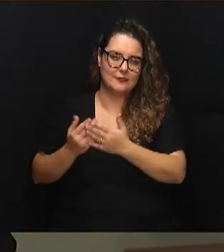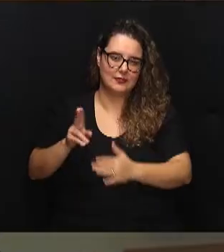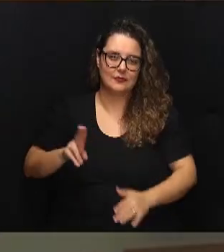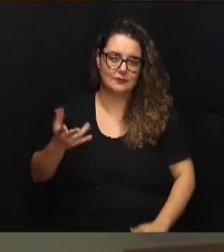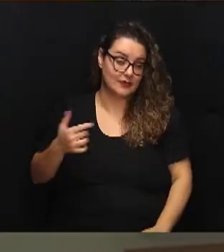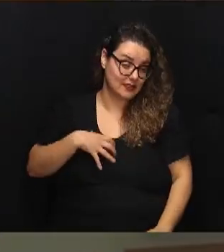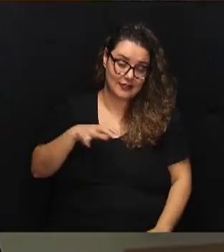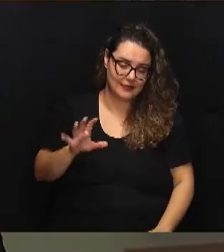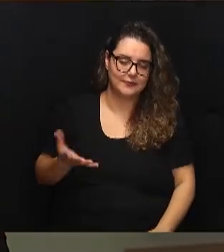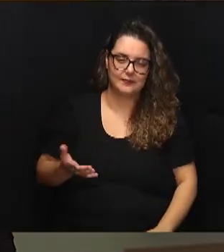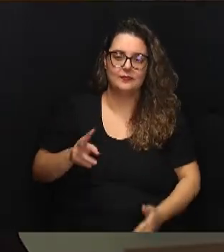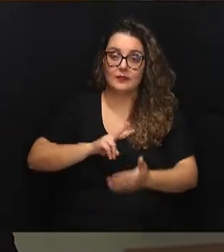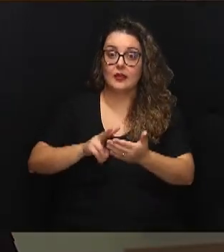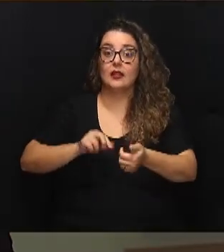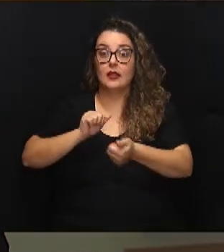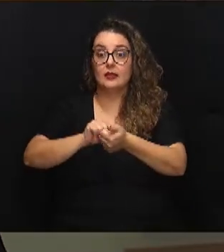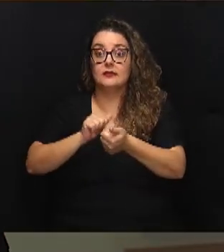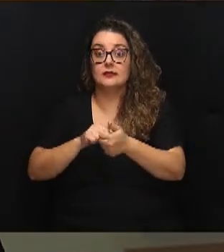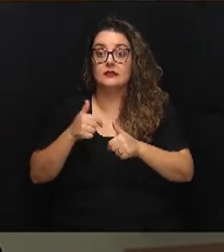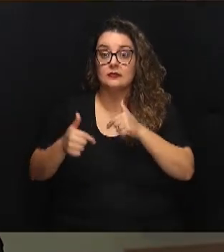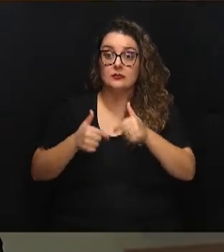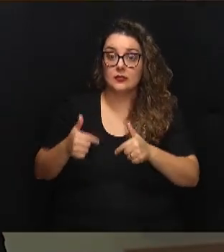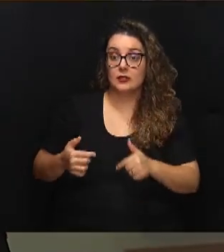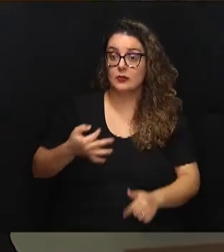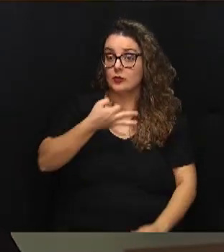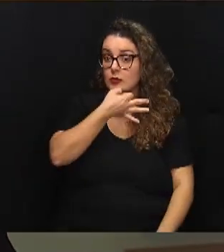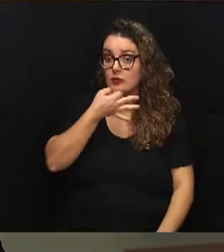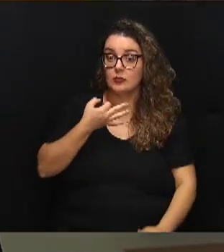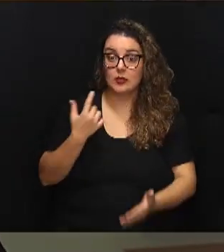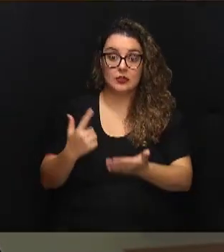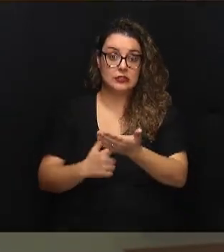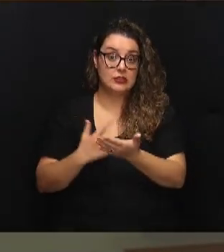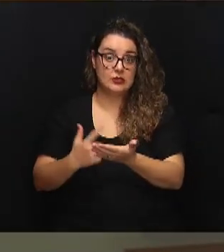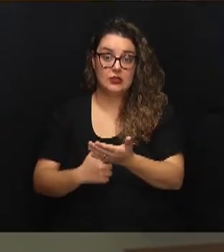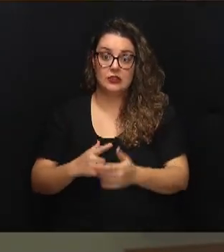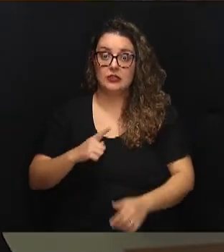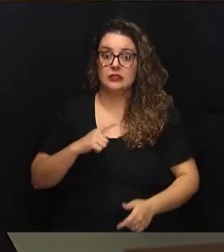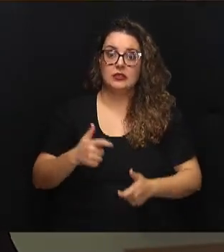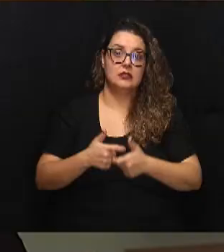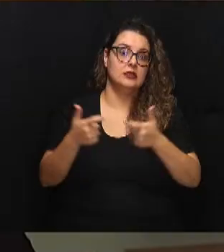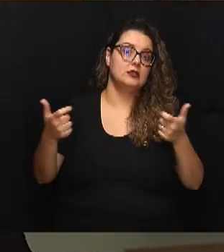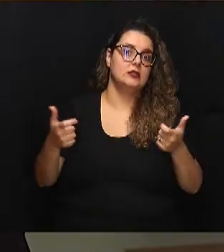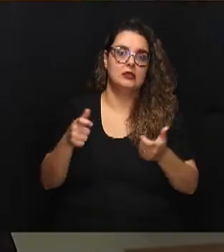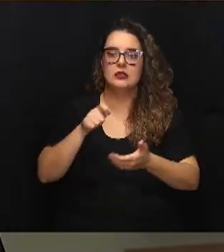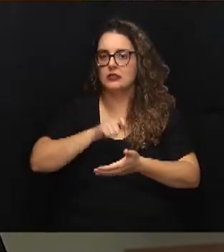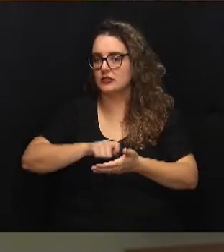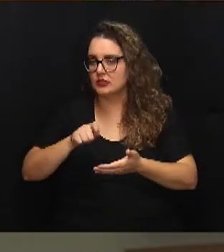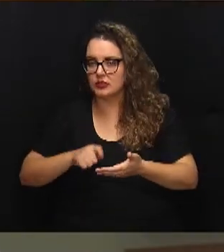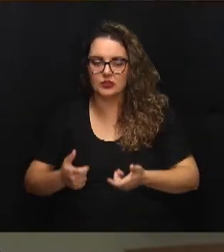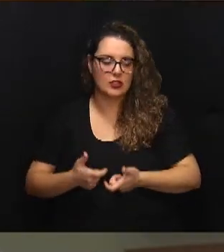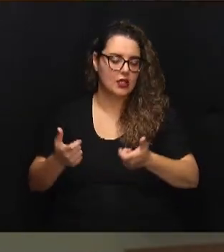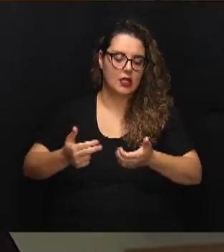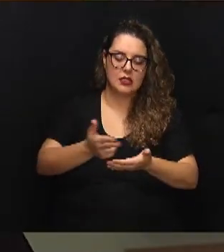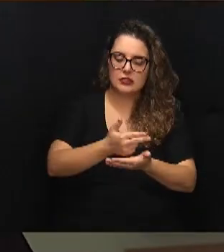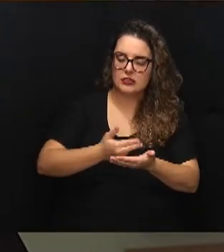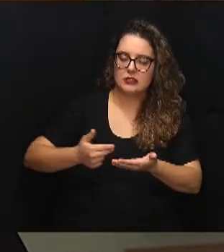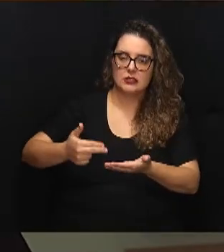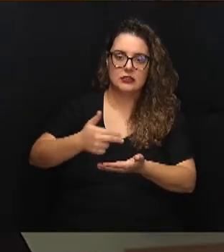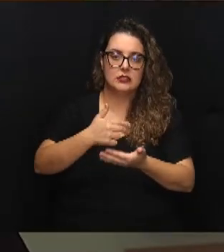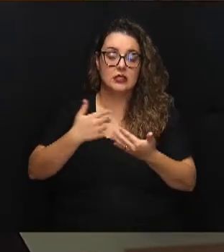Literatura de qualidade. A gente sempre trabalha muito com a excelência da literatura, então a gente tem grandes autores, grandes ilustradores,